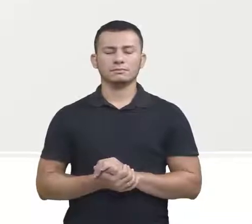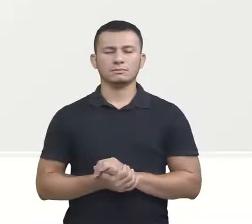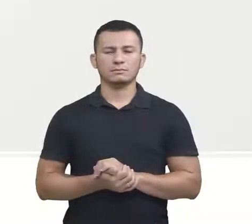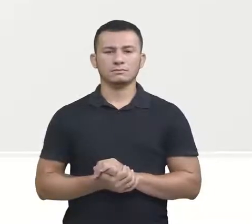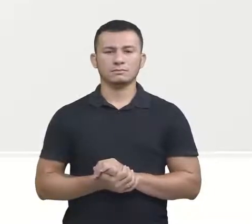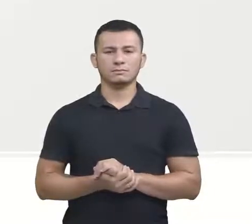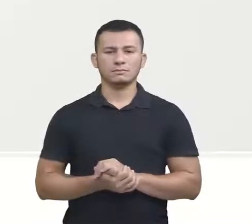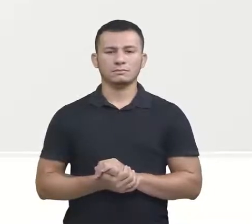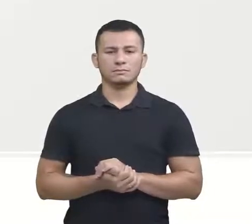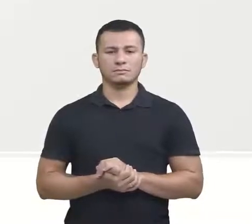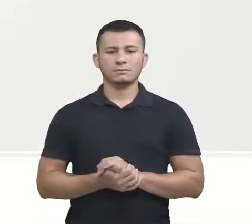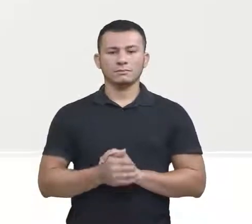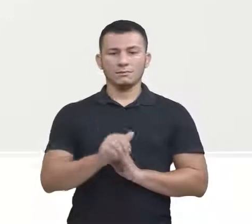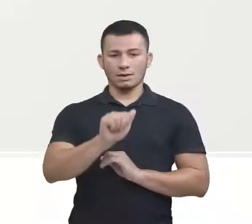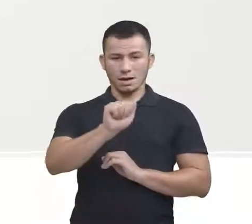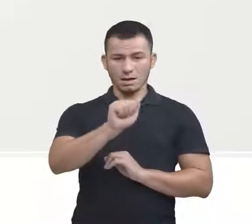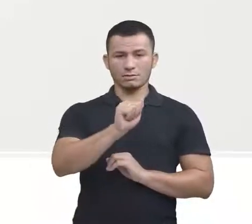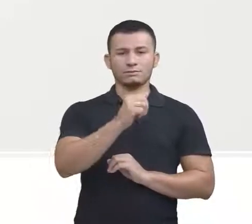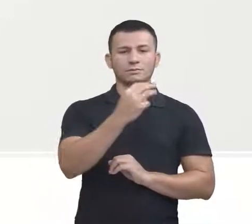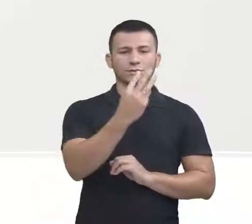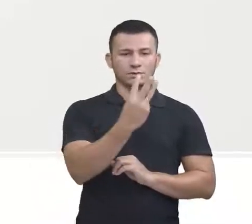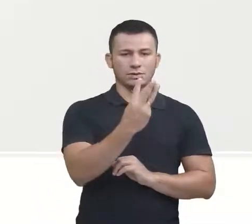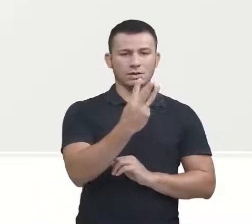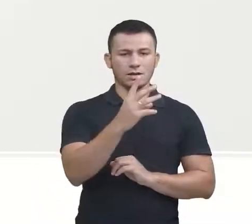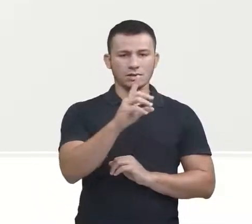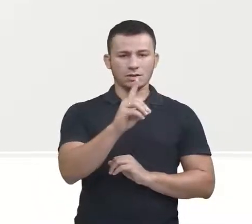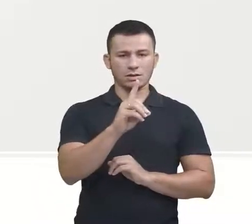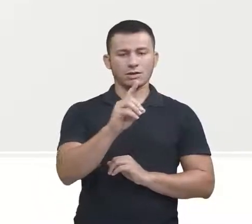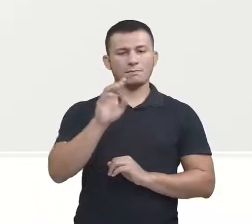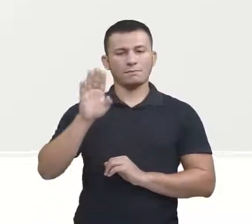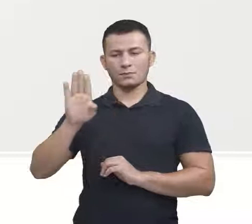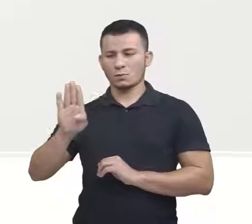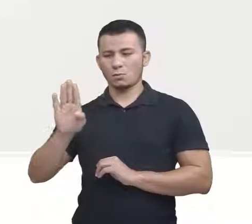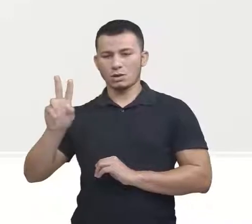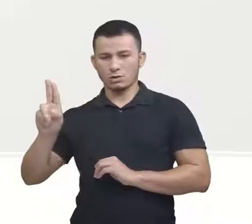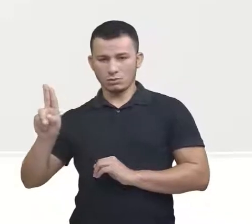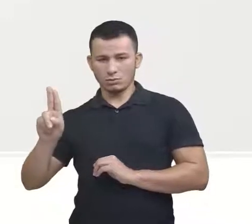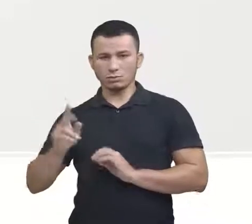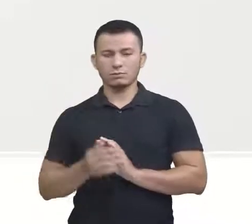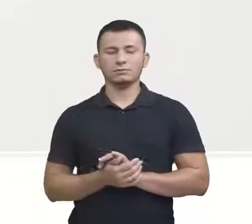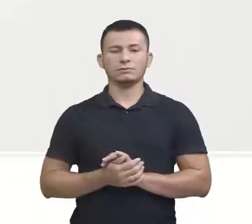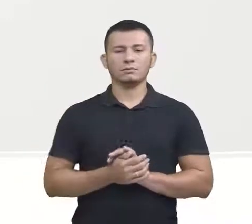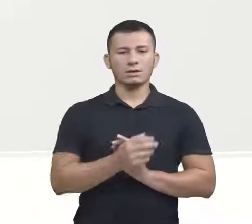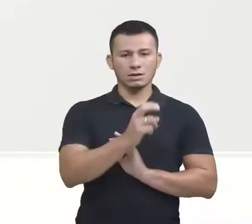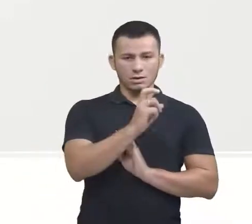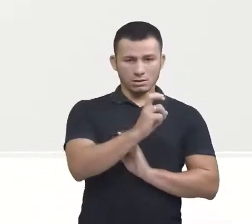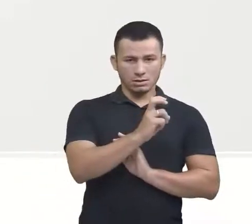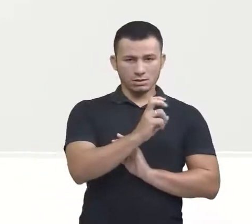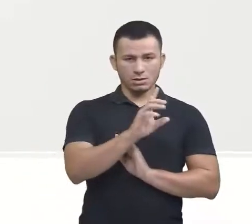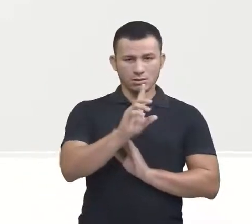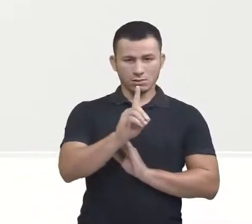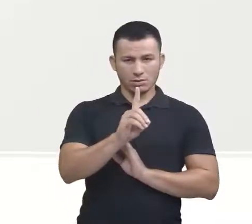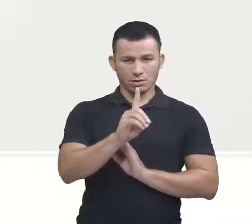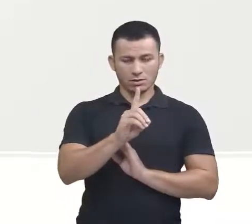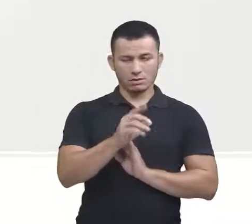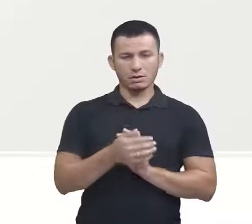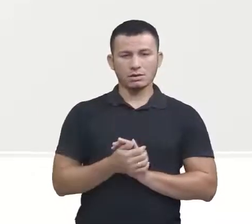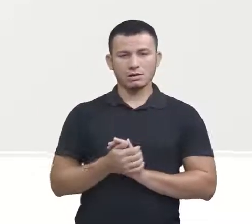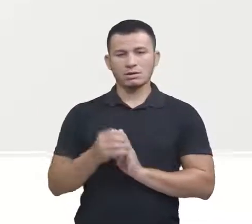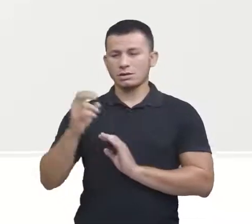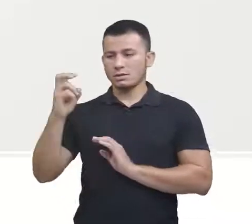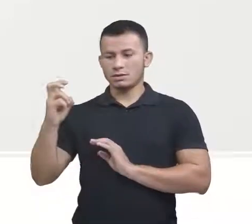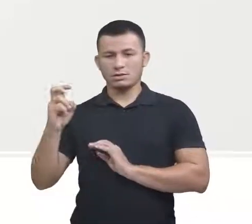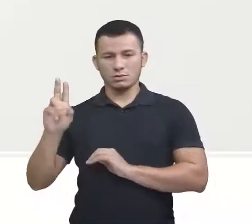três dezenas e 4 unidades 15 dezenas e 5